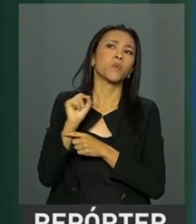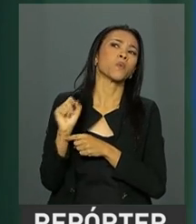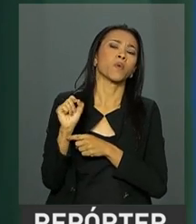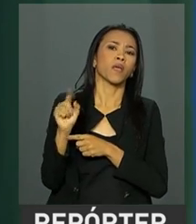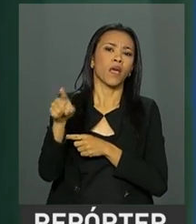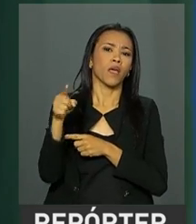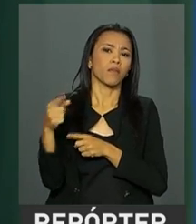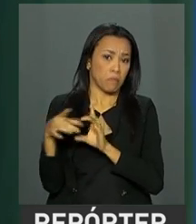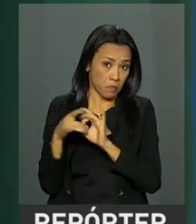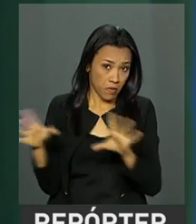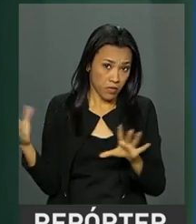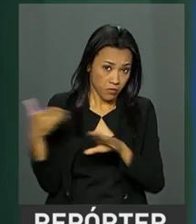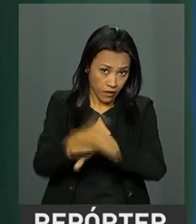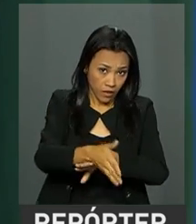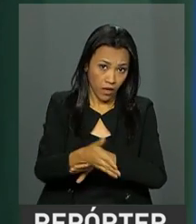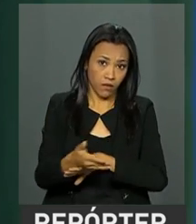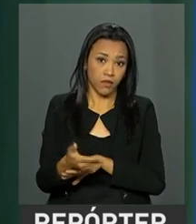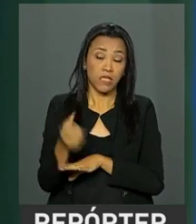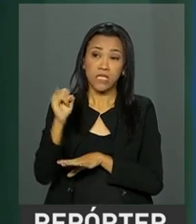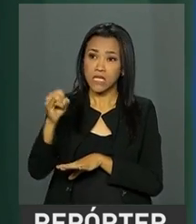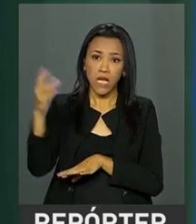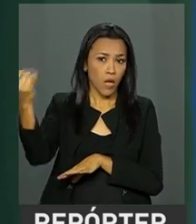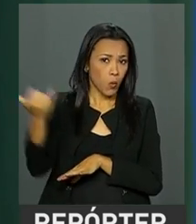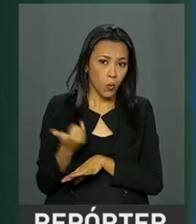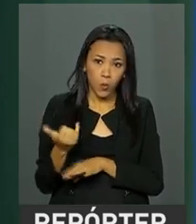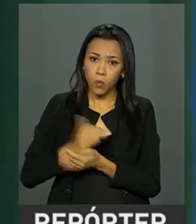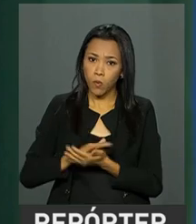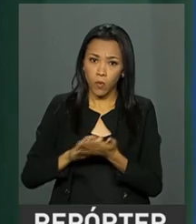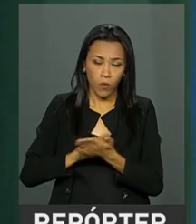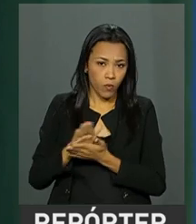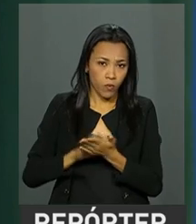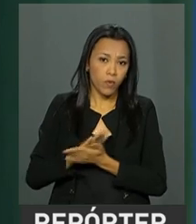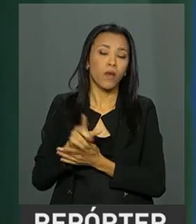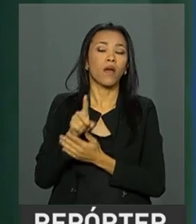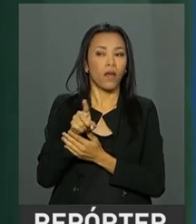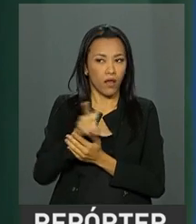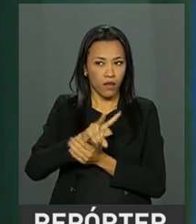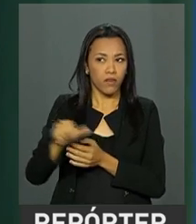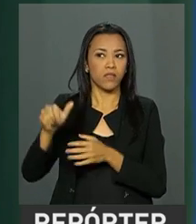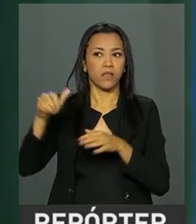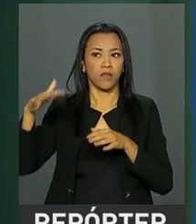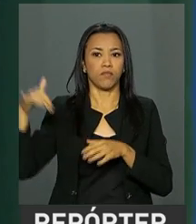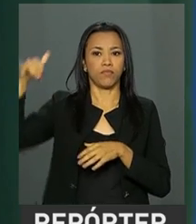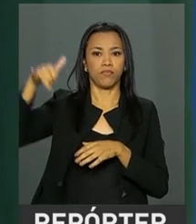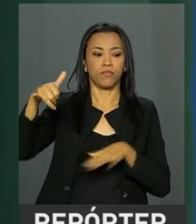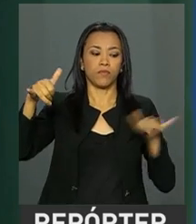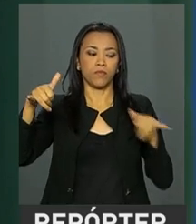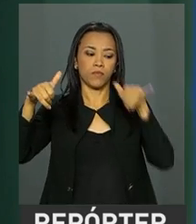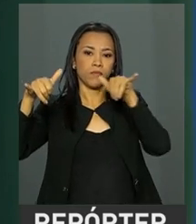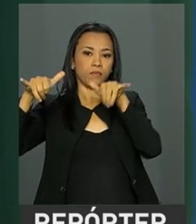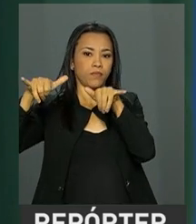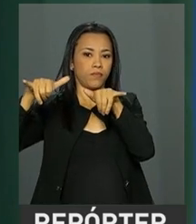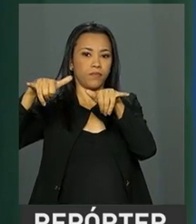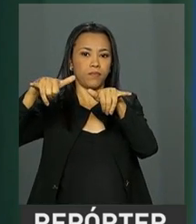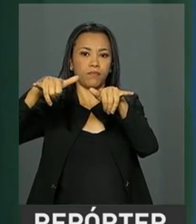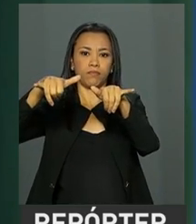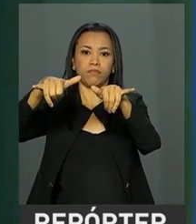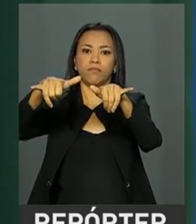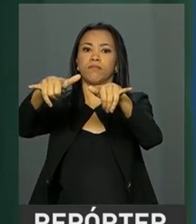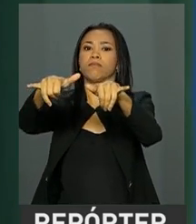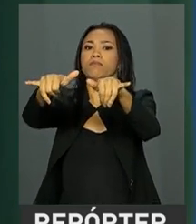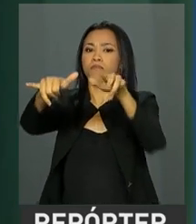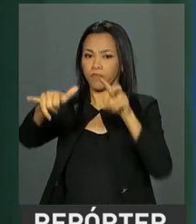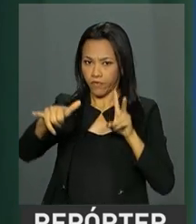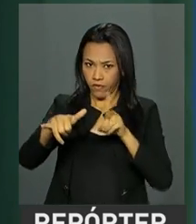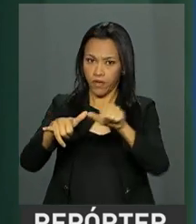para entrar no corredor se ela não se identifica ela vai ser acompanhada monitorada vai